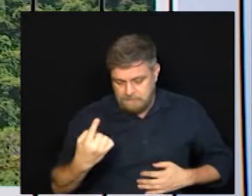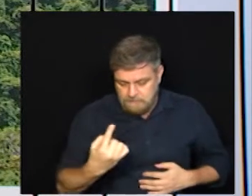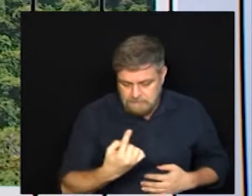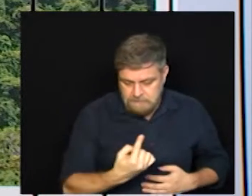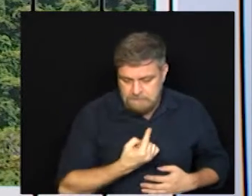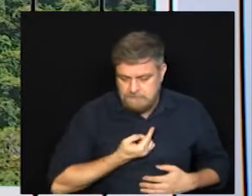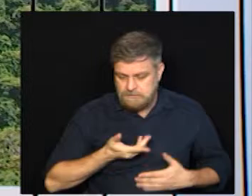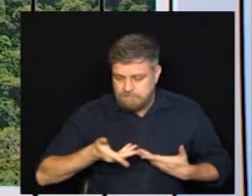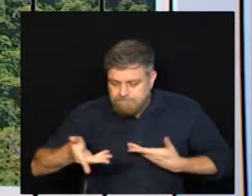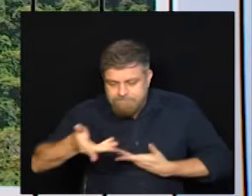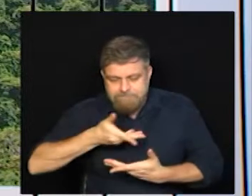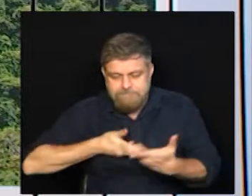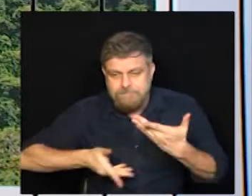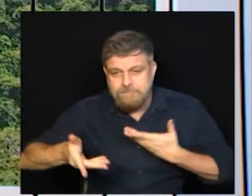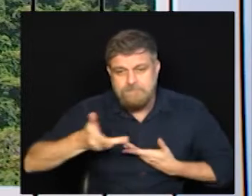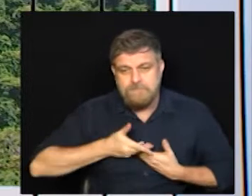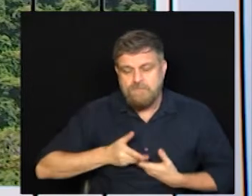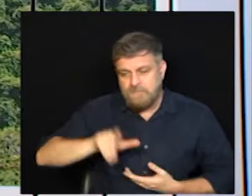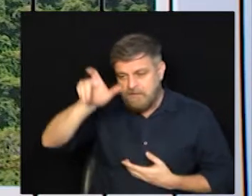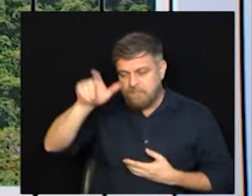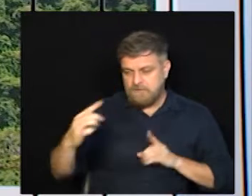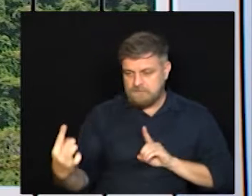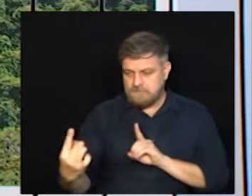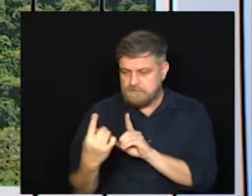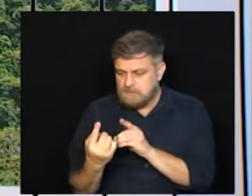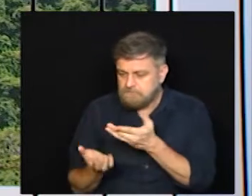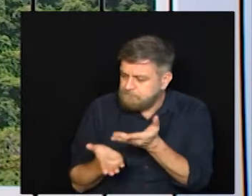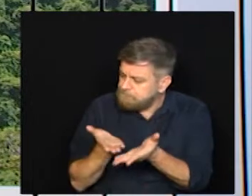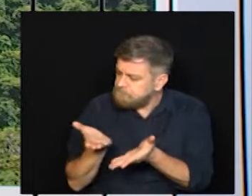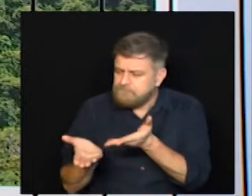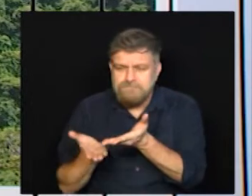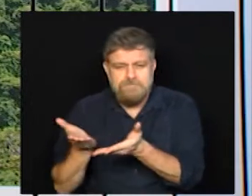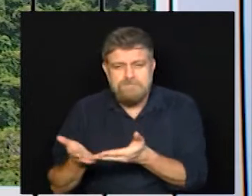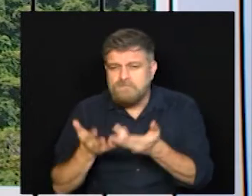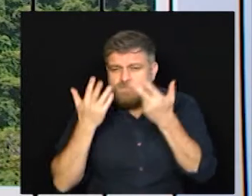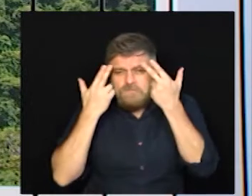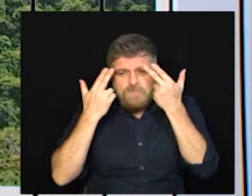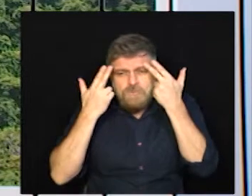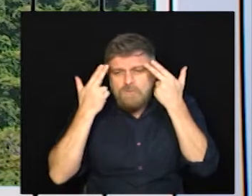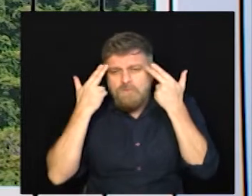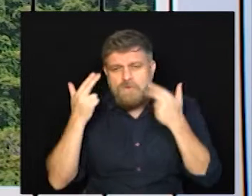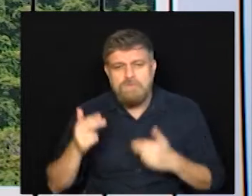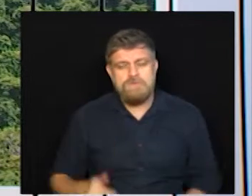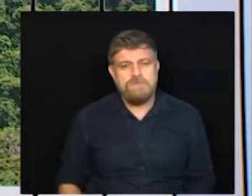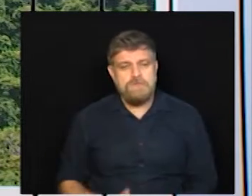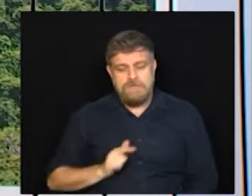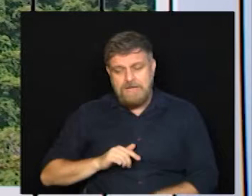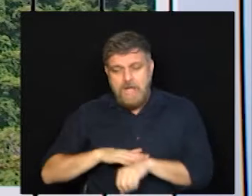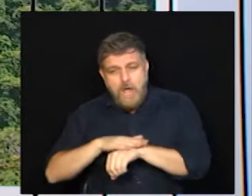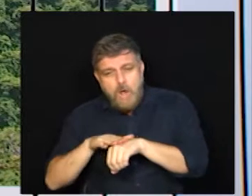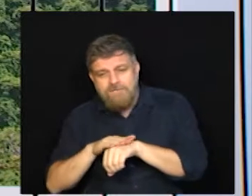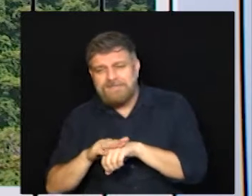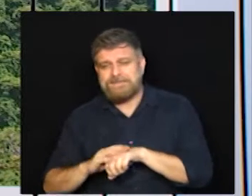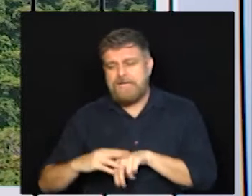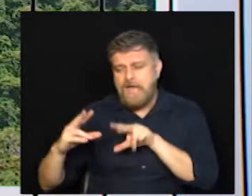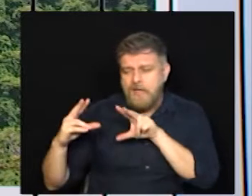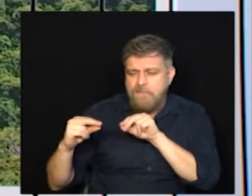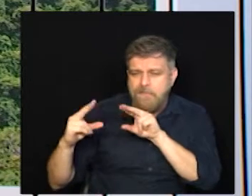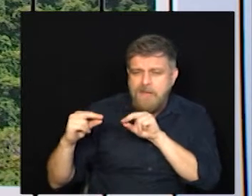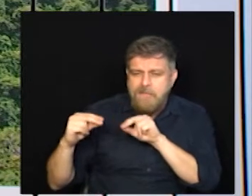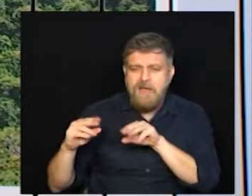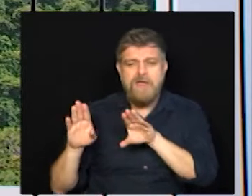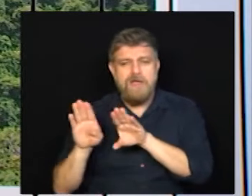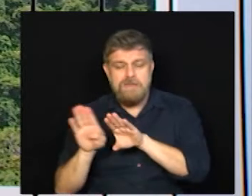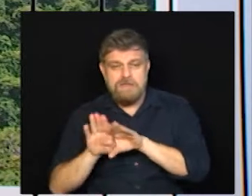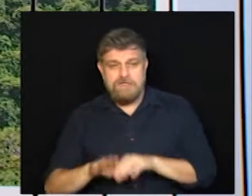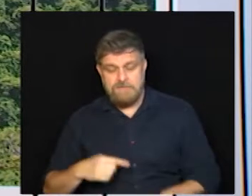fazer esses tratamentos de forma, na hora de conversar, de falar, e até mesmo